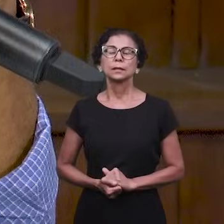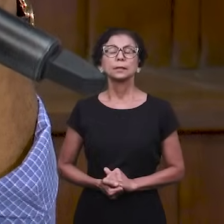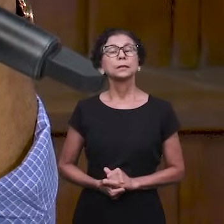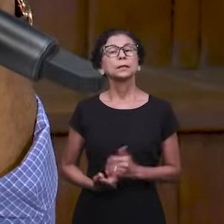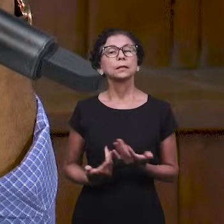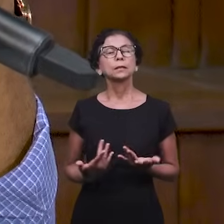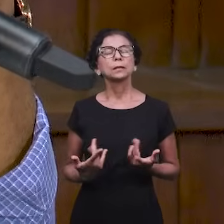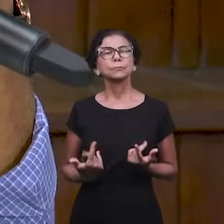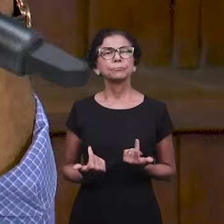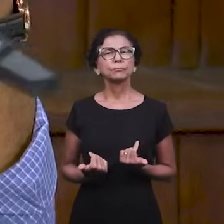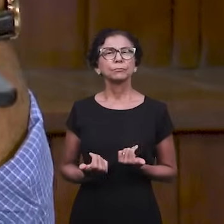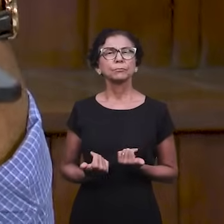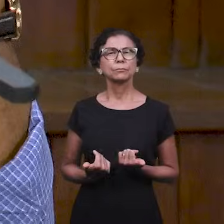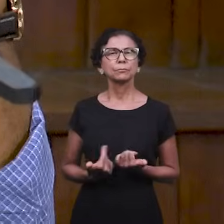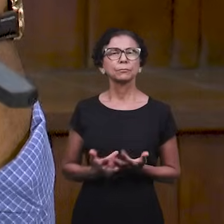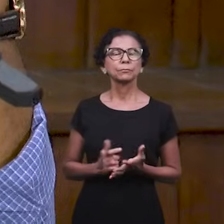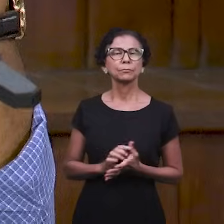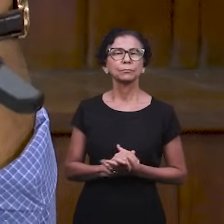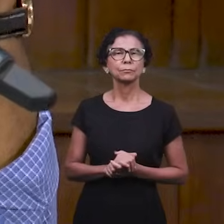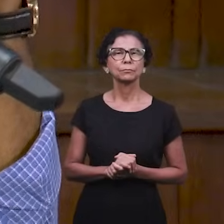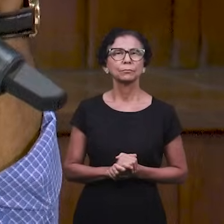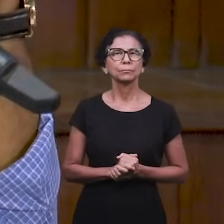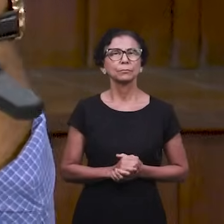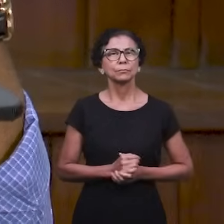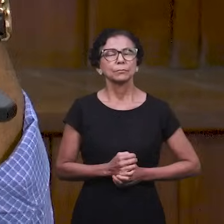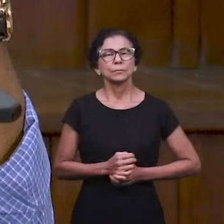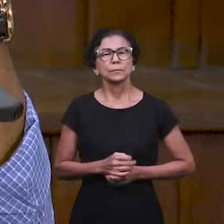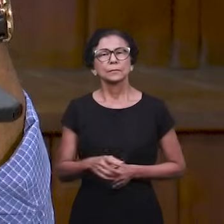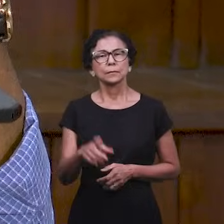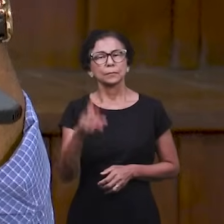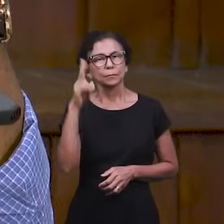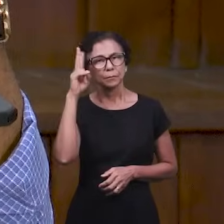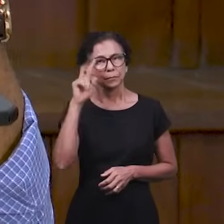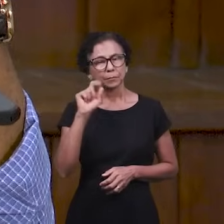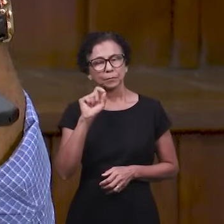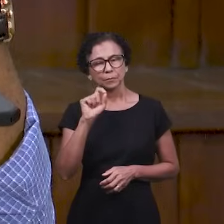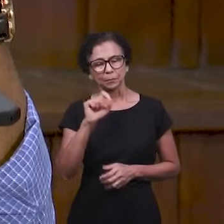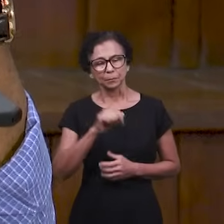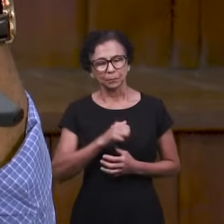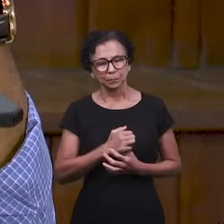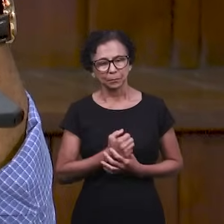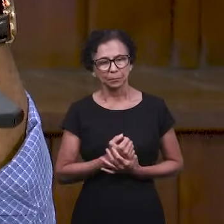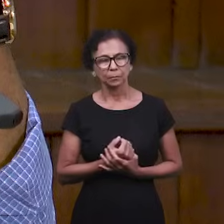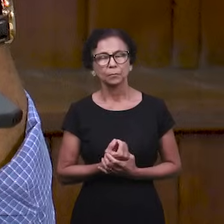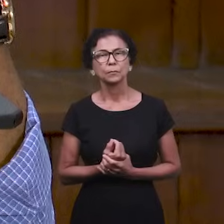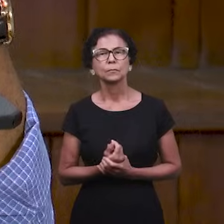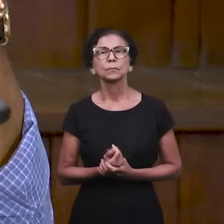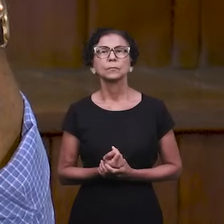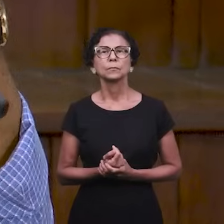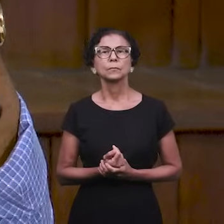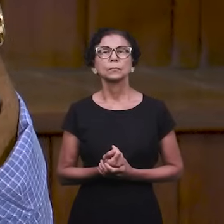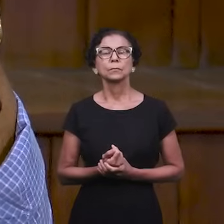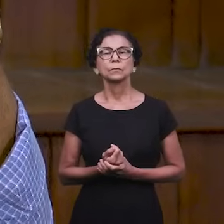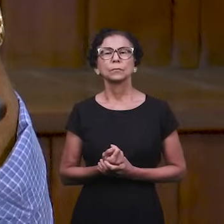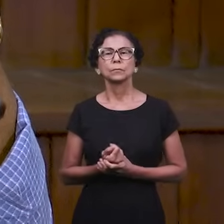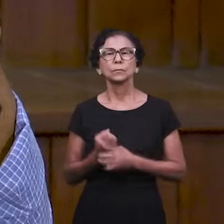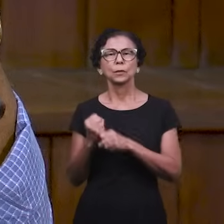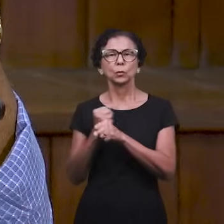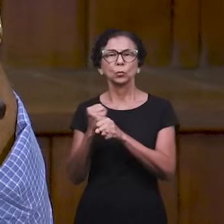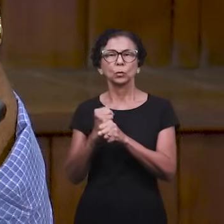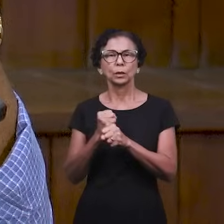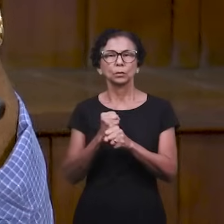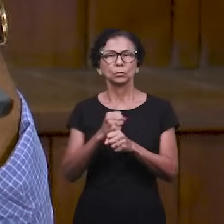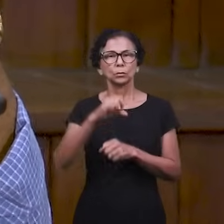e ele fala exatamente esse ponto. Agora eu gostaria de lembrar uma questão seguinte. No ano